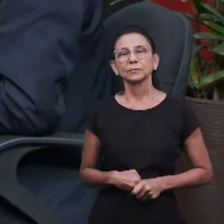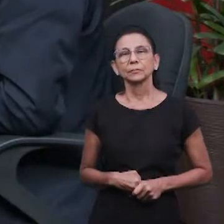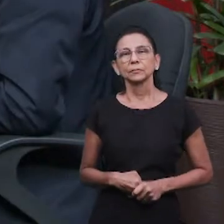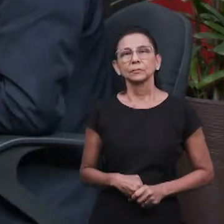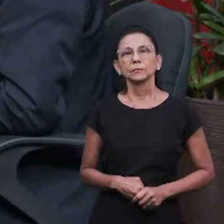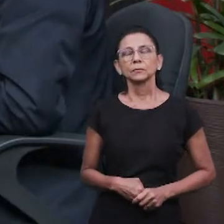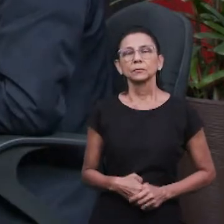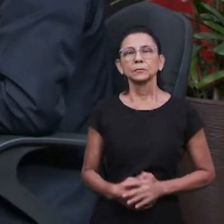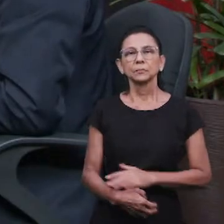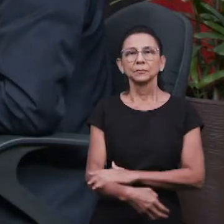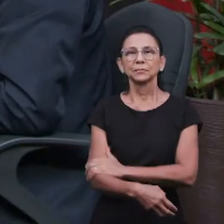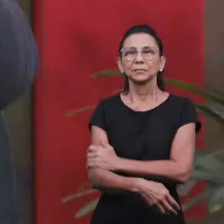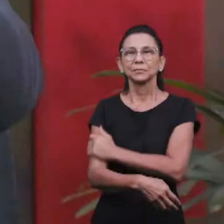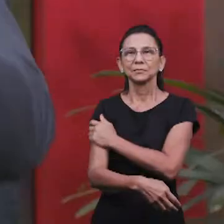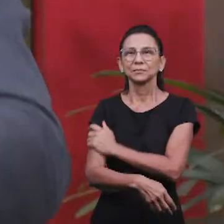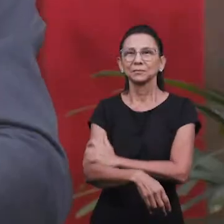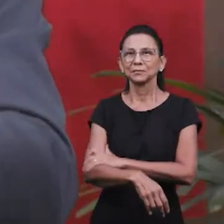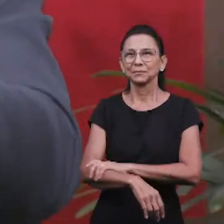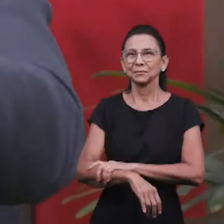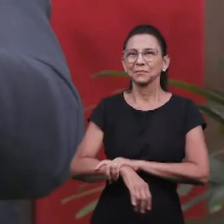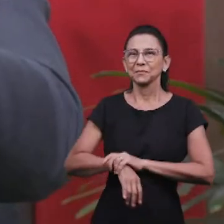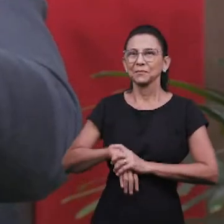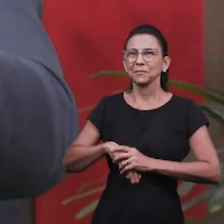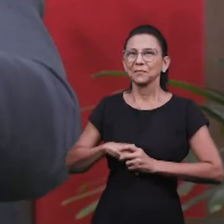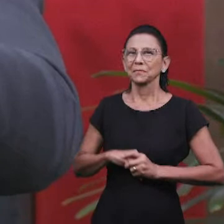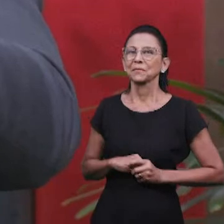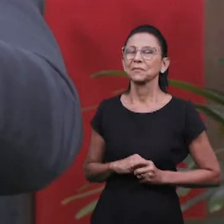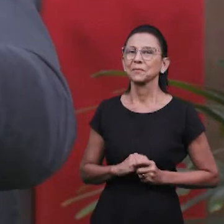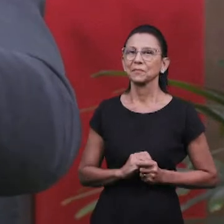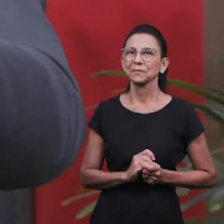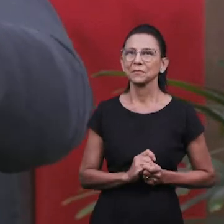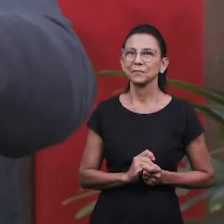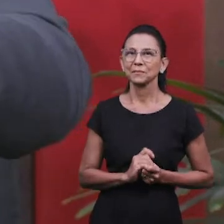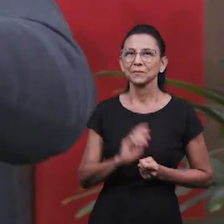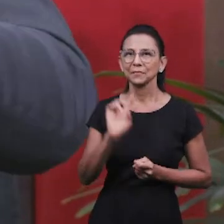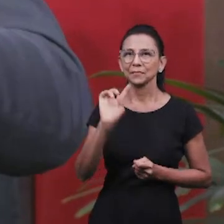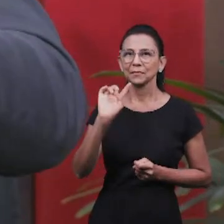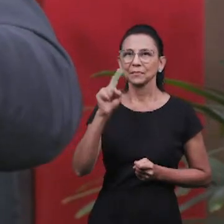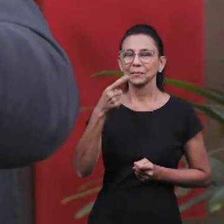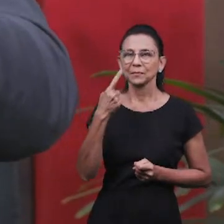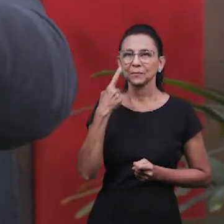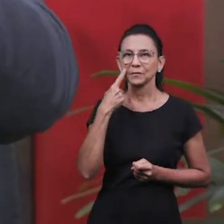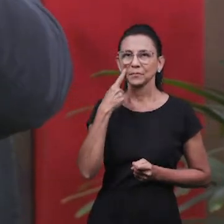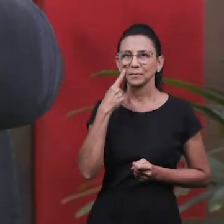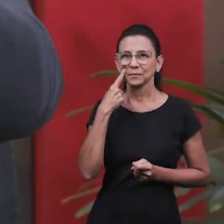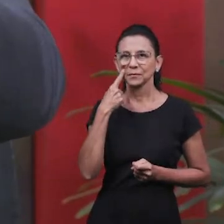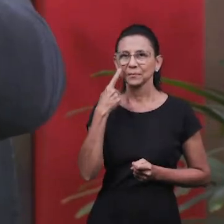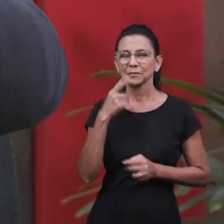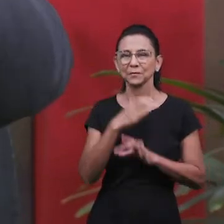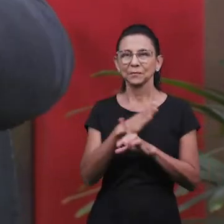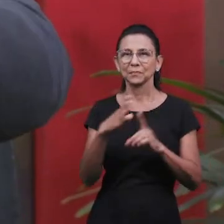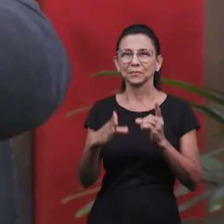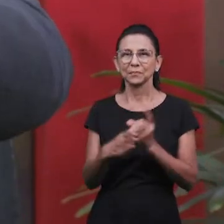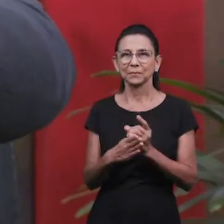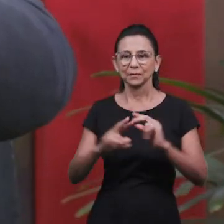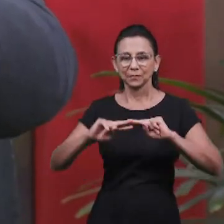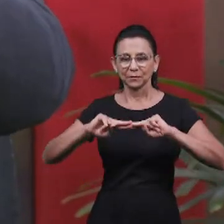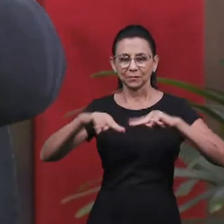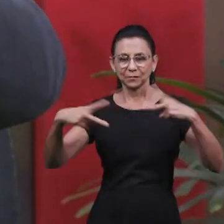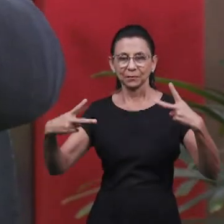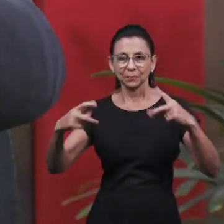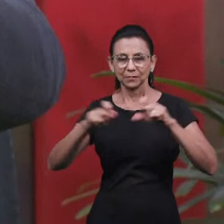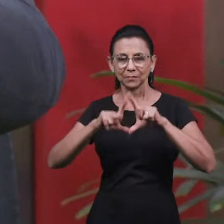Precisamos. Porque deixa eu falar para essa câmera aqui, você vai assistir ao culto daqui a pouquinho, num outro link dentro do